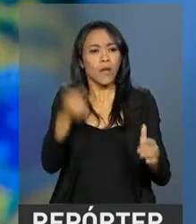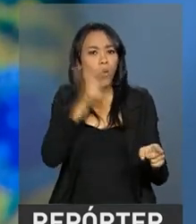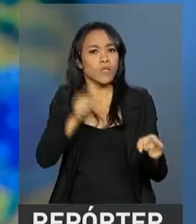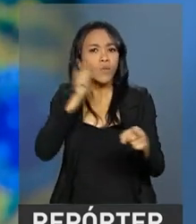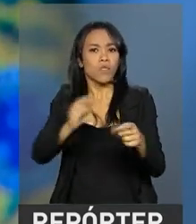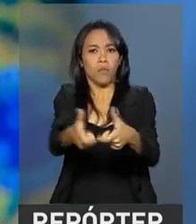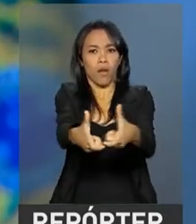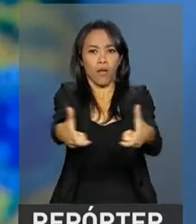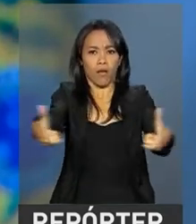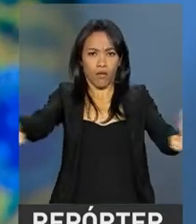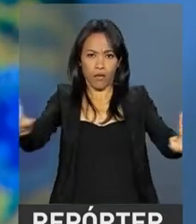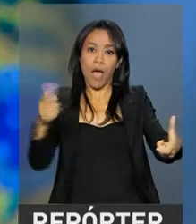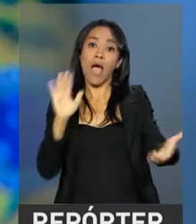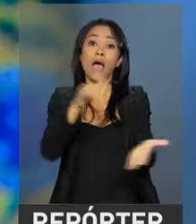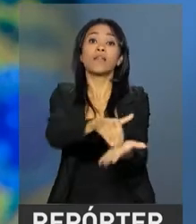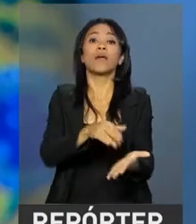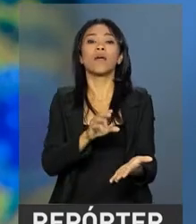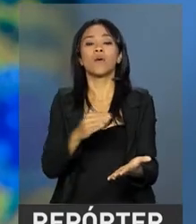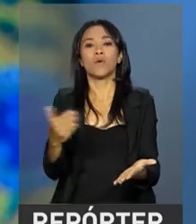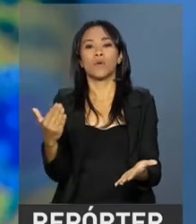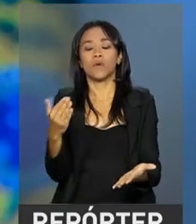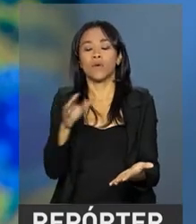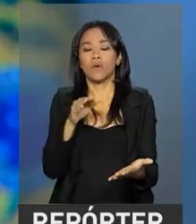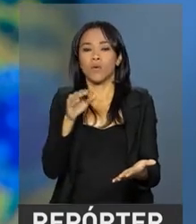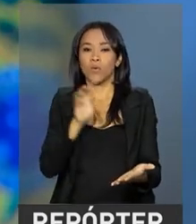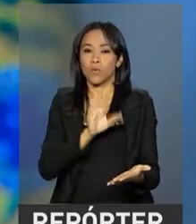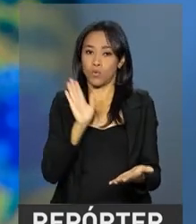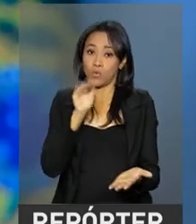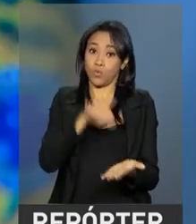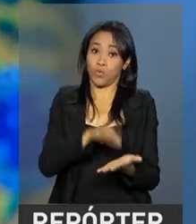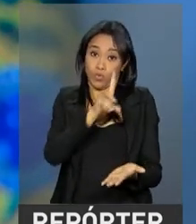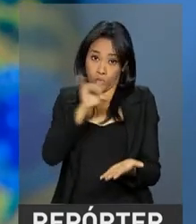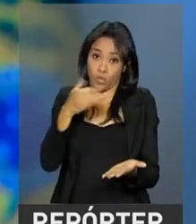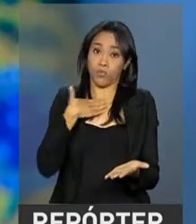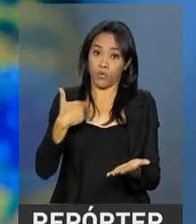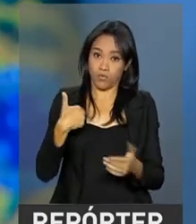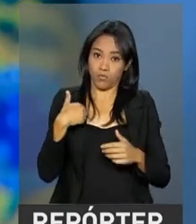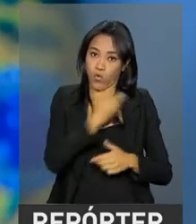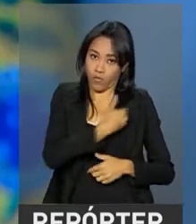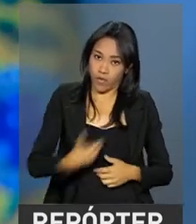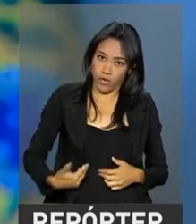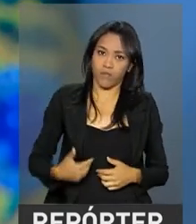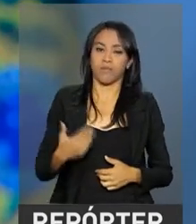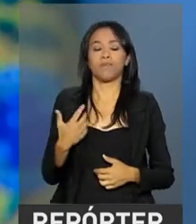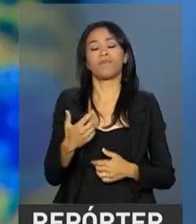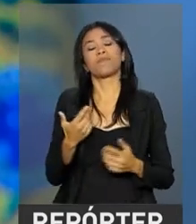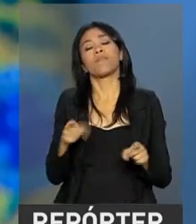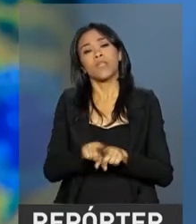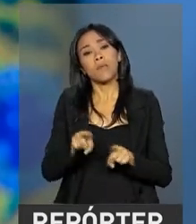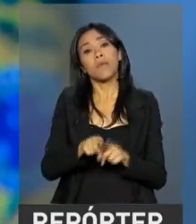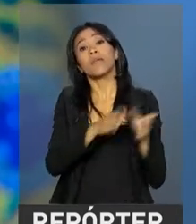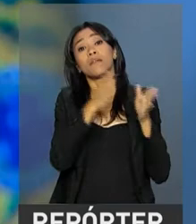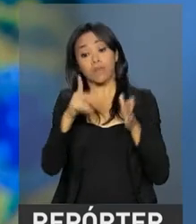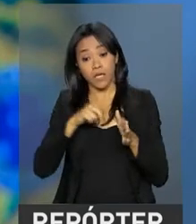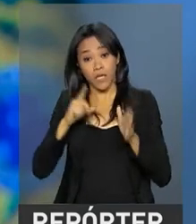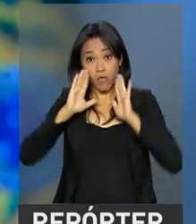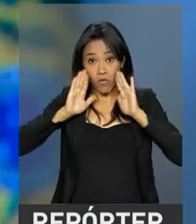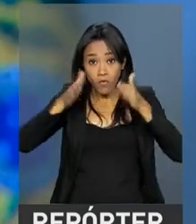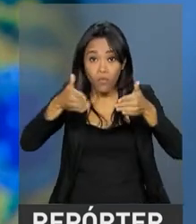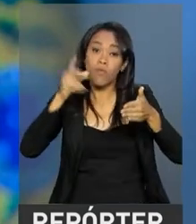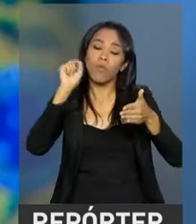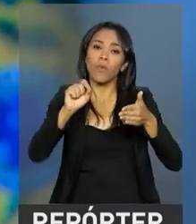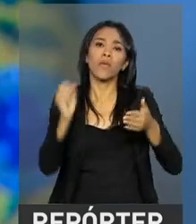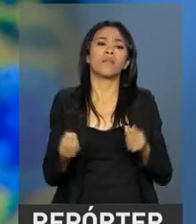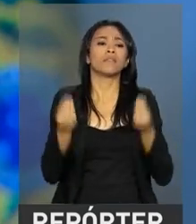do meu governo nós vamos juntos vencer essa batalha como prioridade da segurança